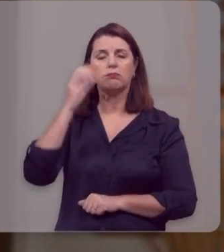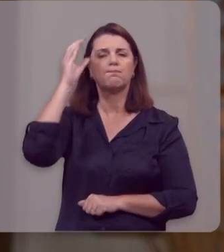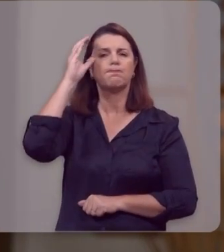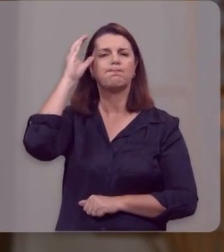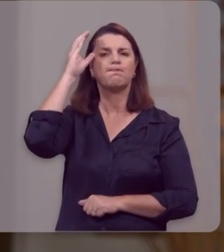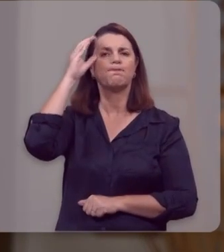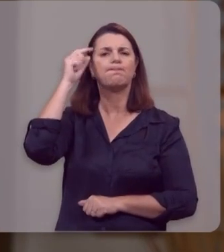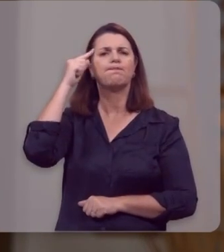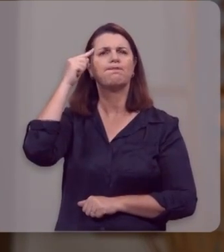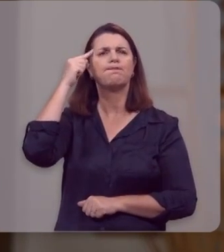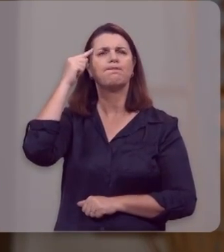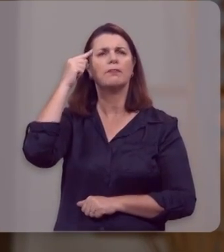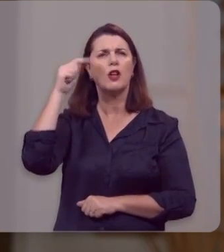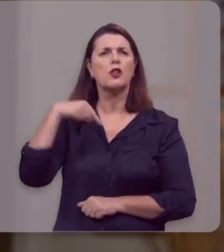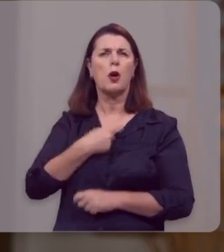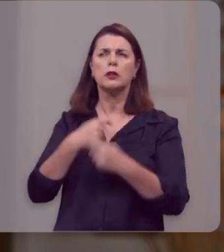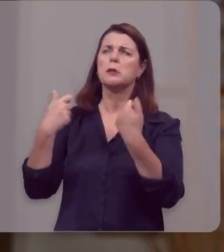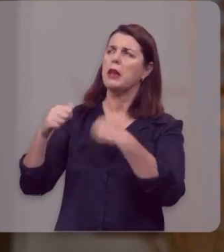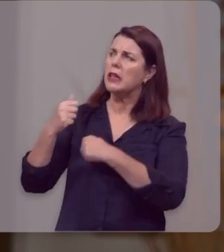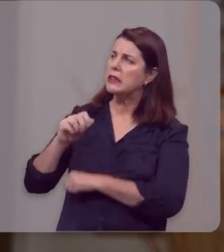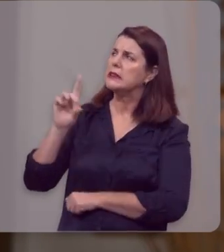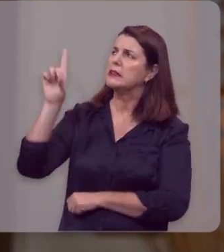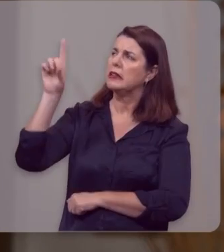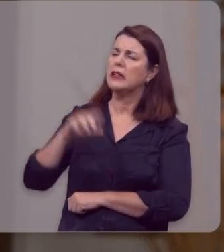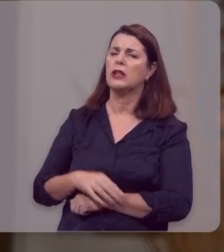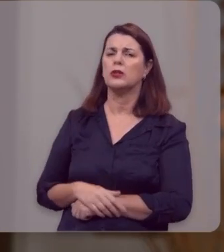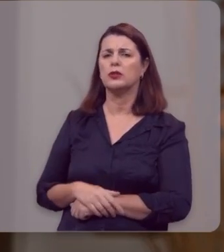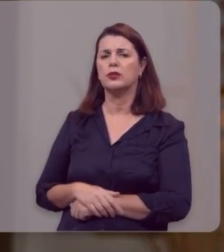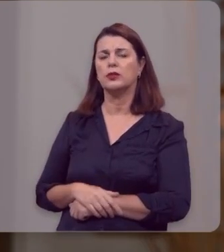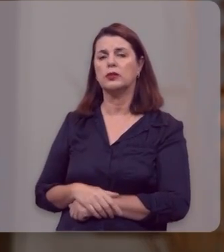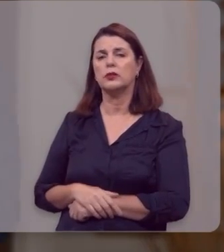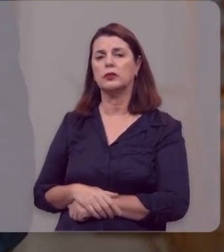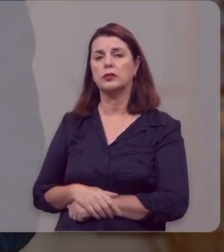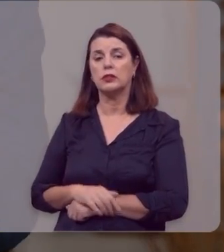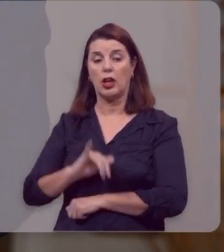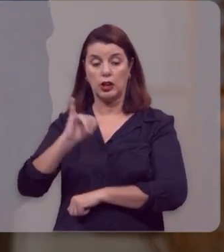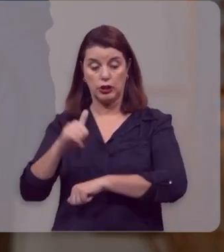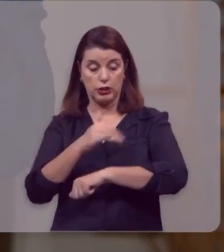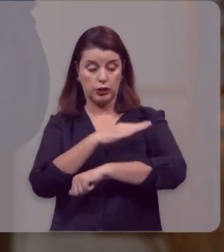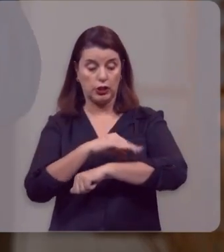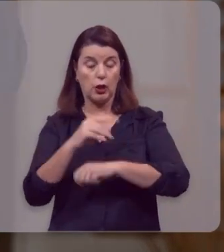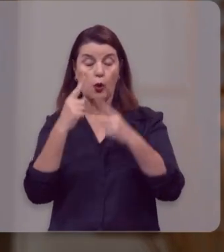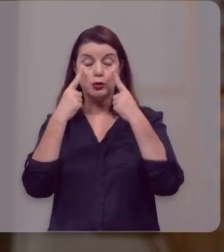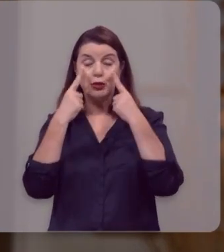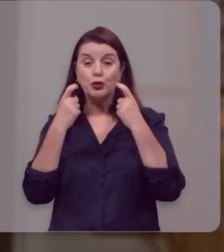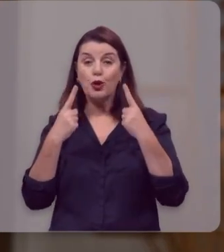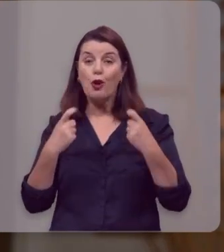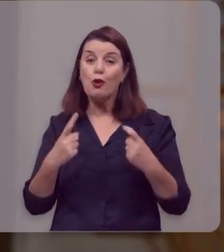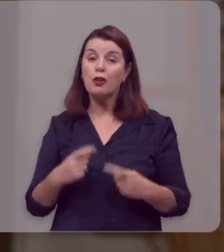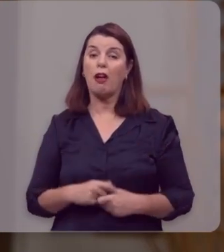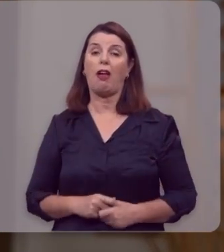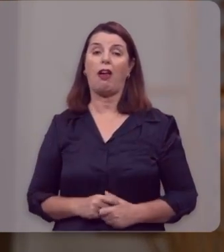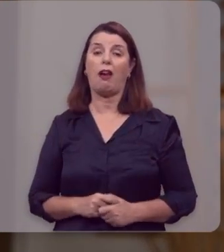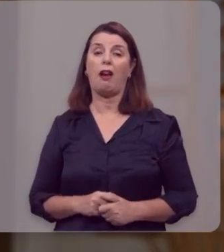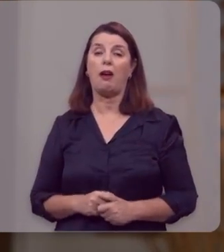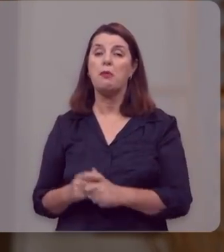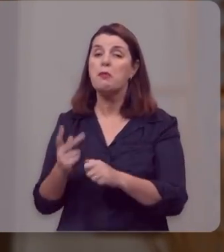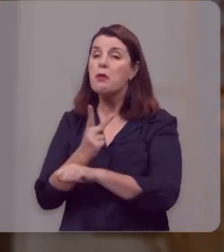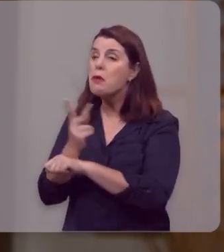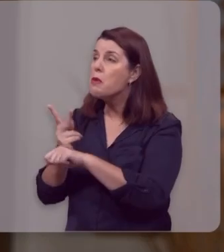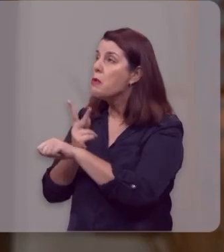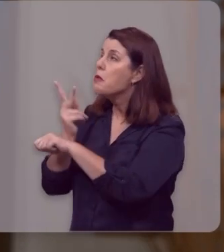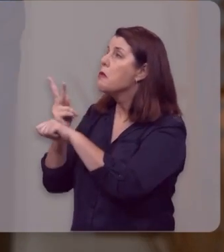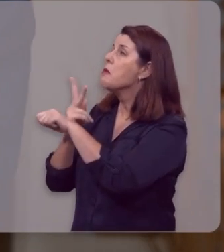conscientes de que nós carecemos da graça de Deus. Ainda mais, Jacó chorou,